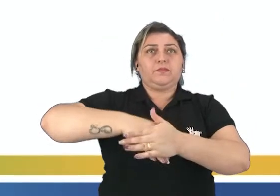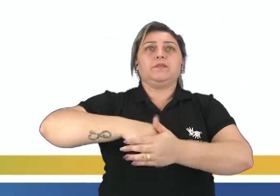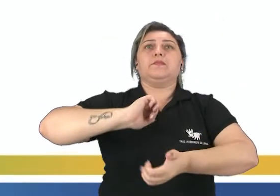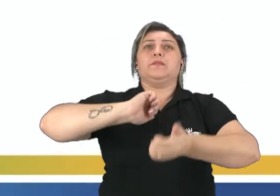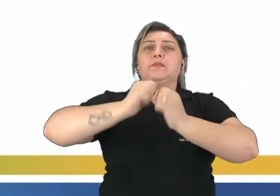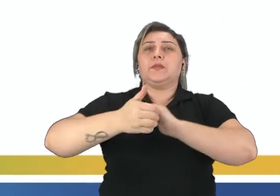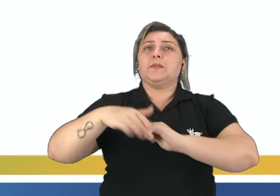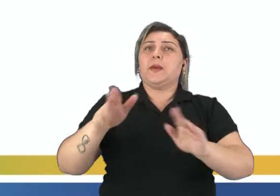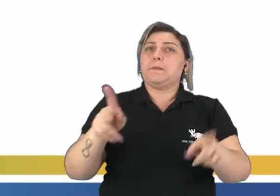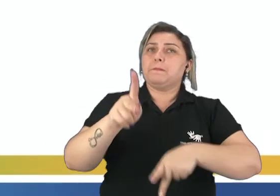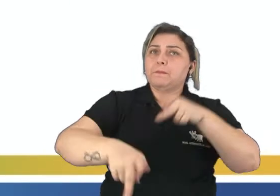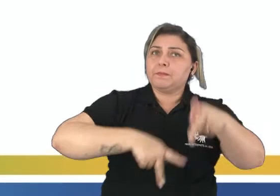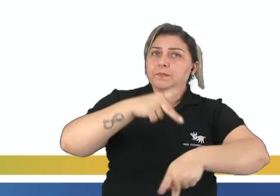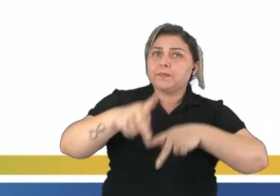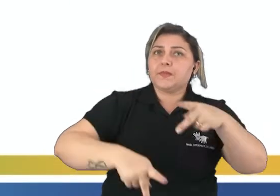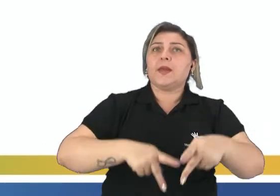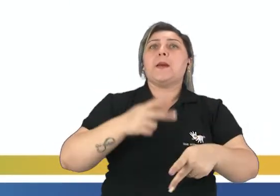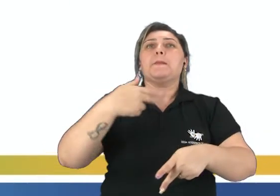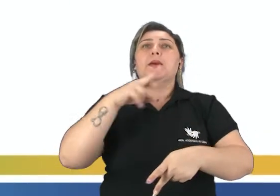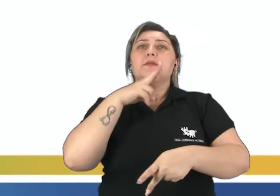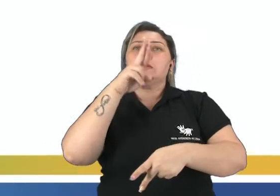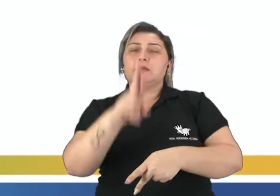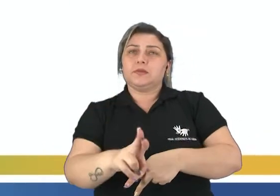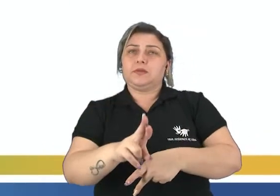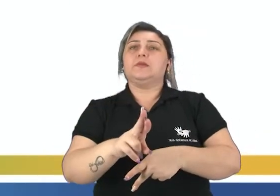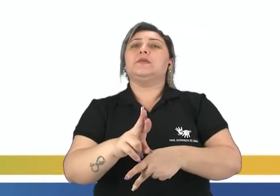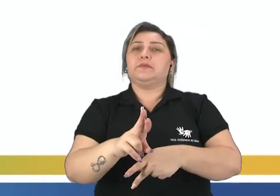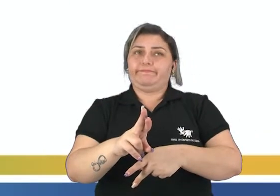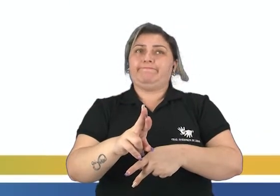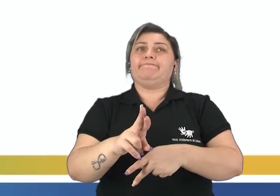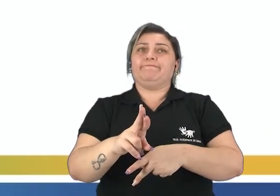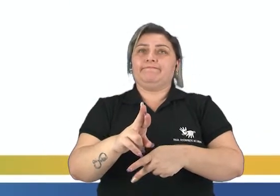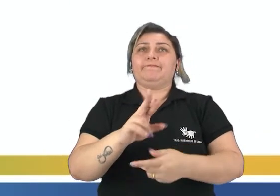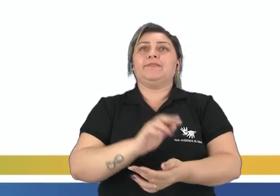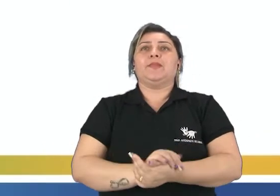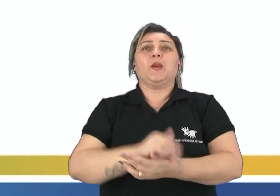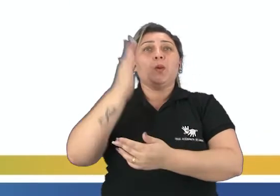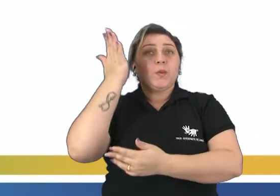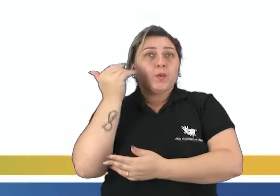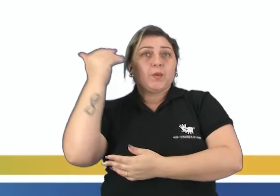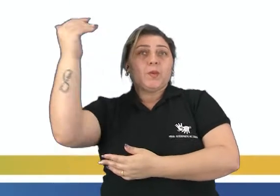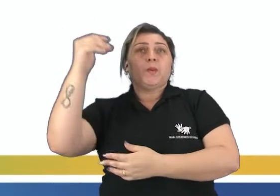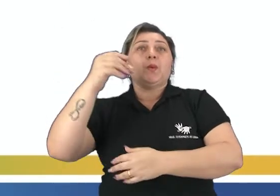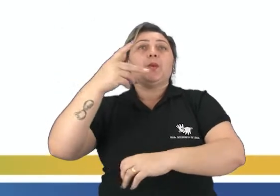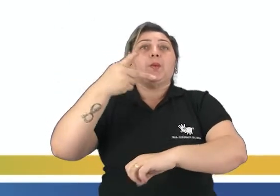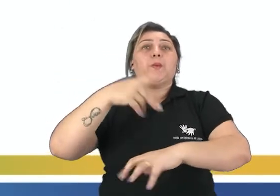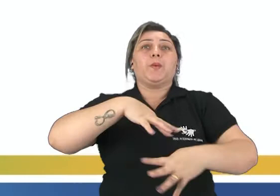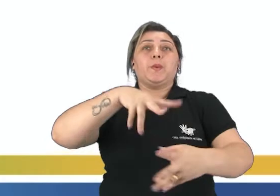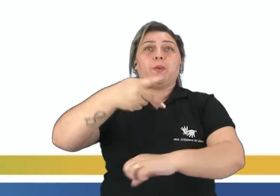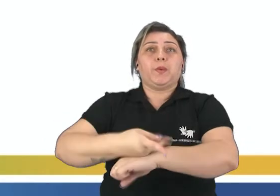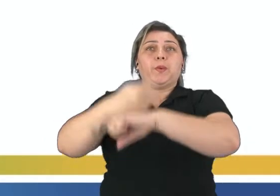ser um esporte mais popular, é o que oferece resultados mais palpáveis. O sucesso da Copa do Mundo